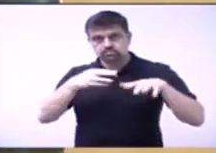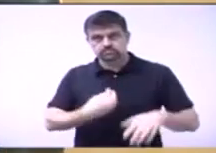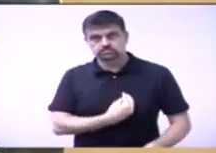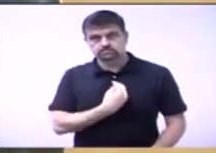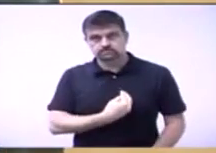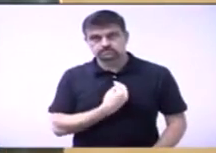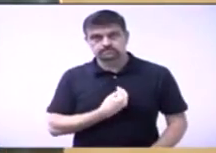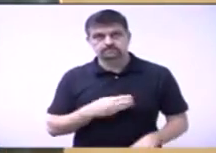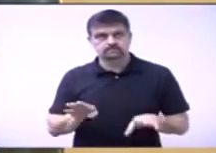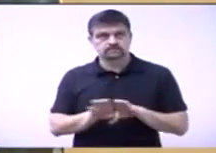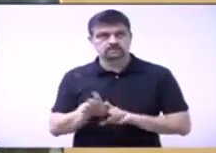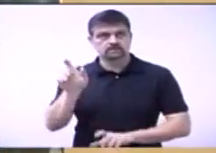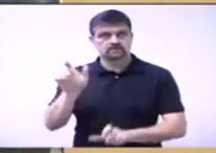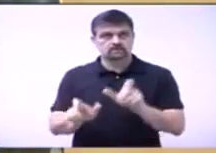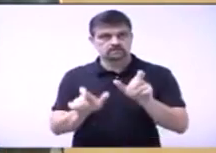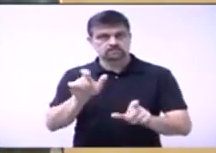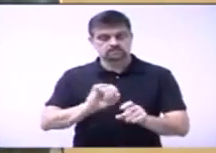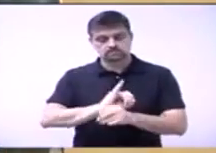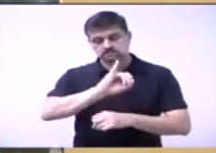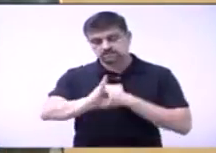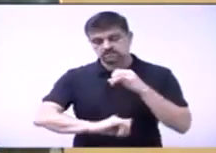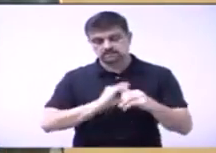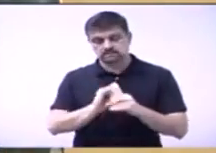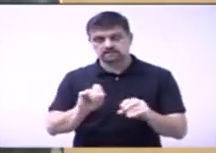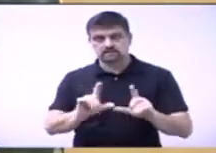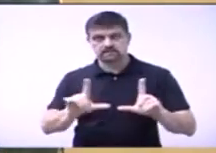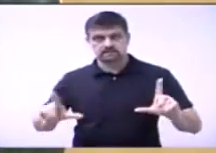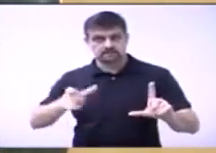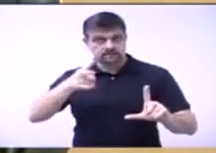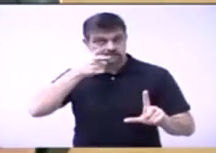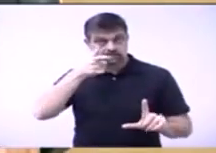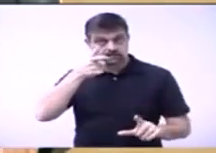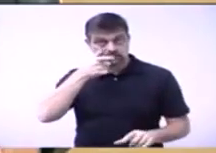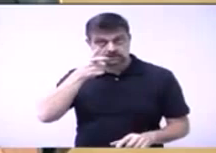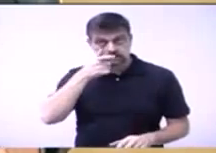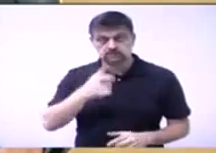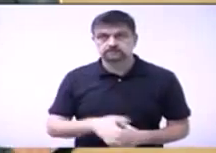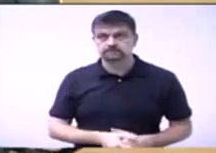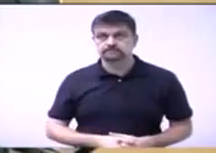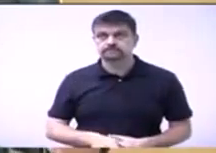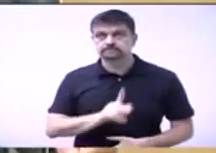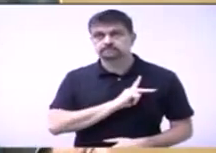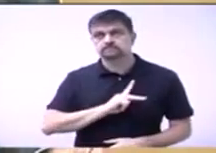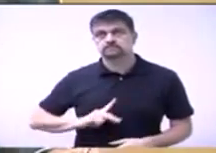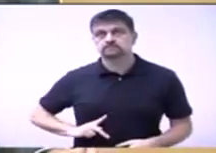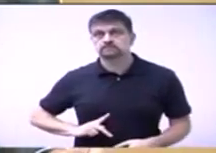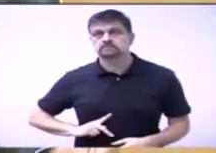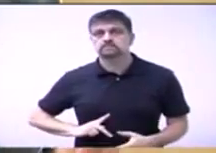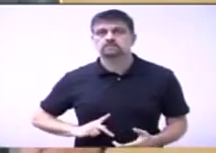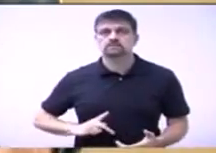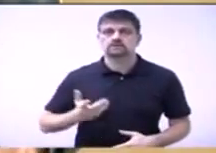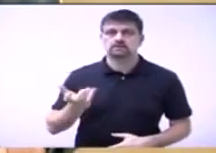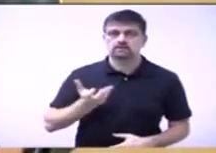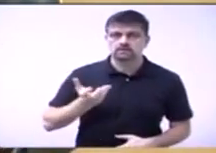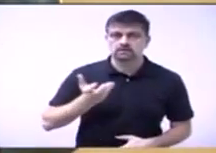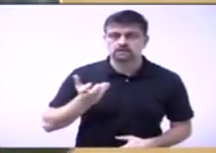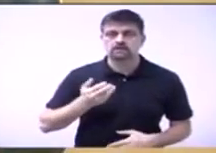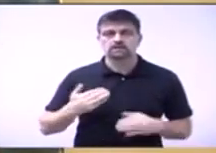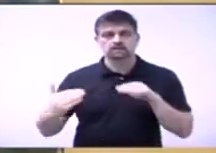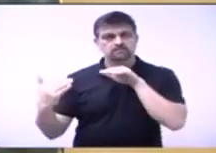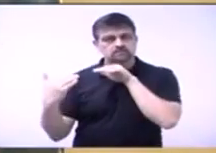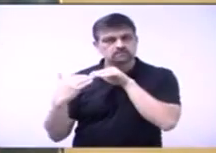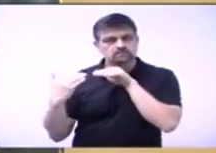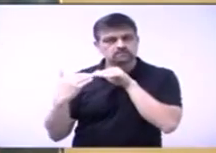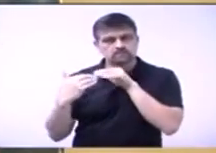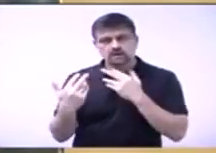também àqueles que nos assistem pela internet. Presidente, eu queria fazer coro aí